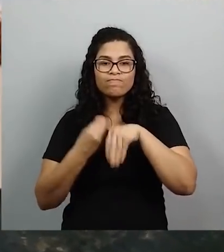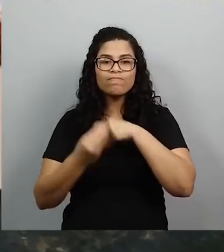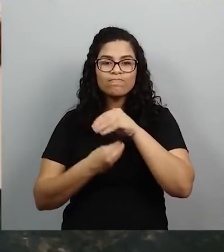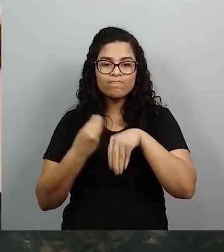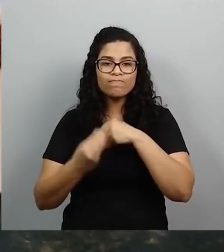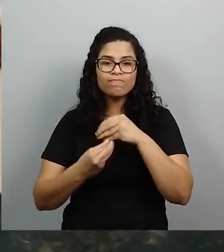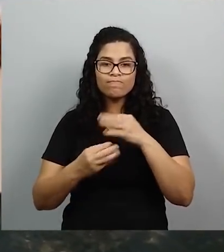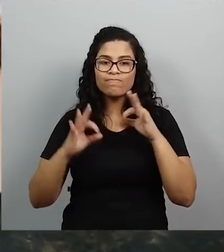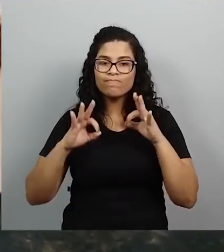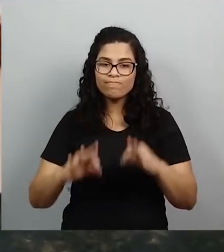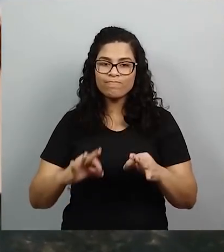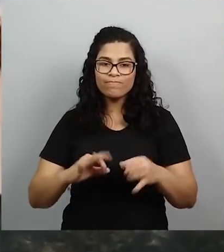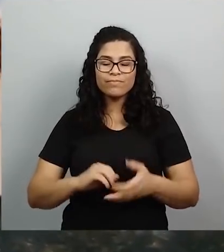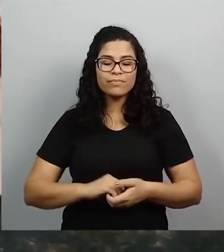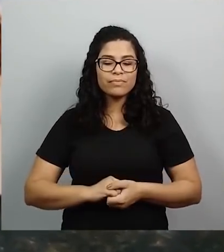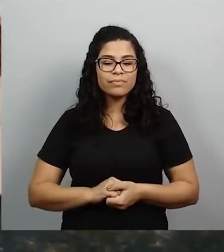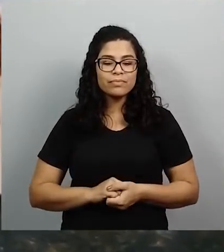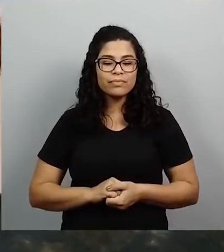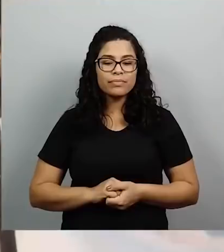homogênea.